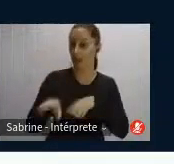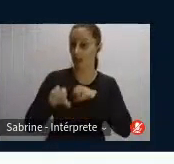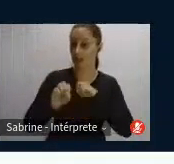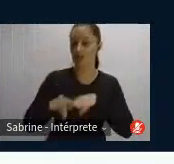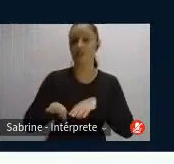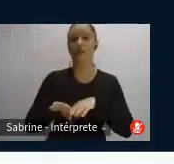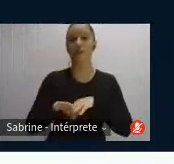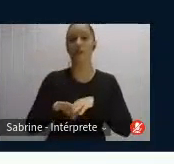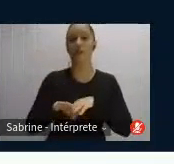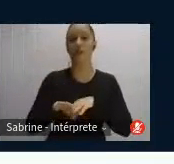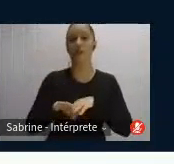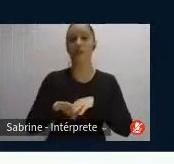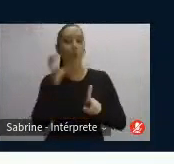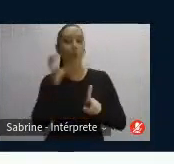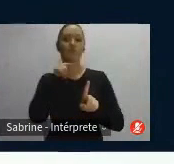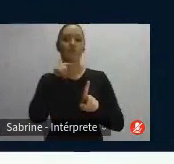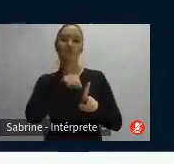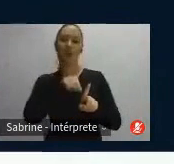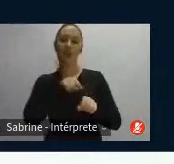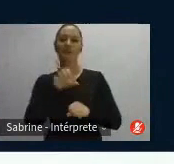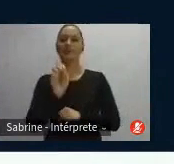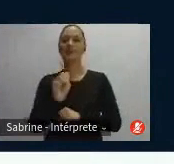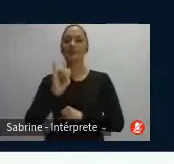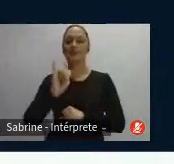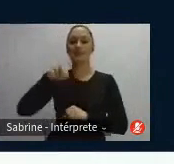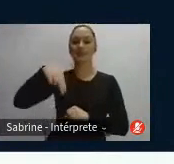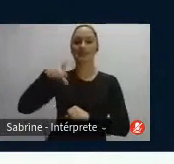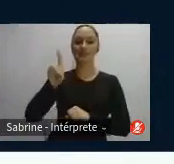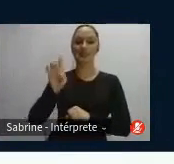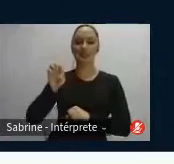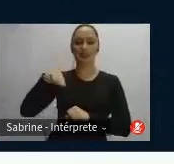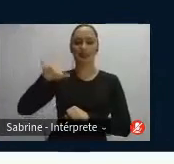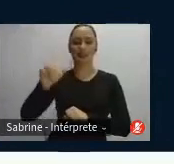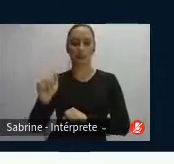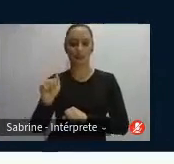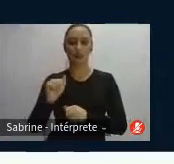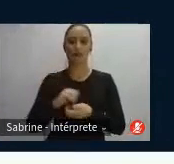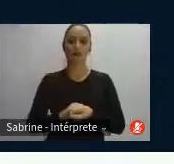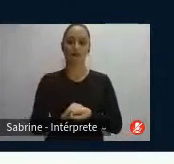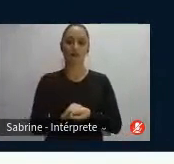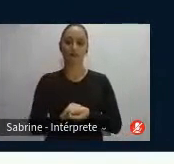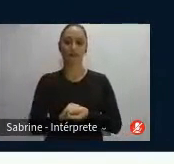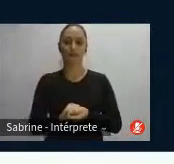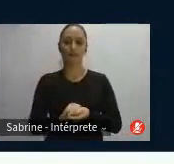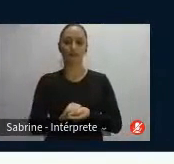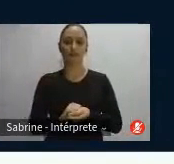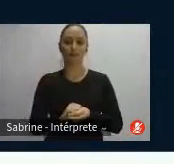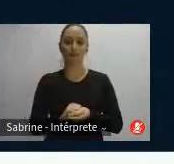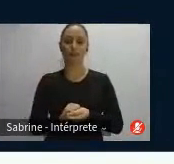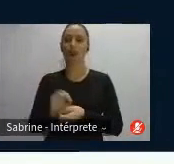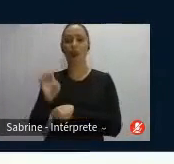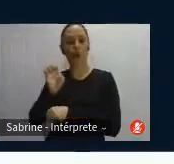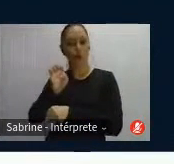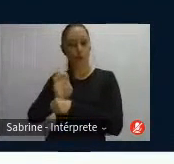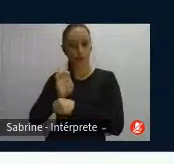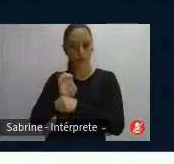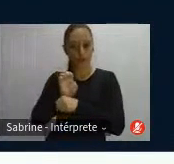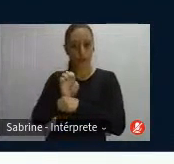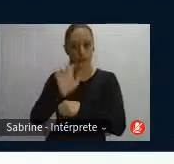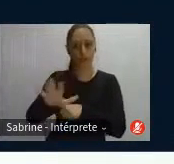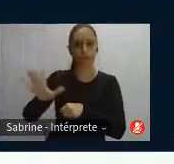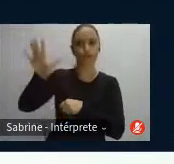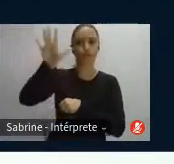Então, aos estados, né, os estados teriam um papel importante na implementação de políticas